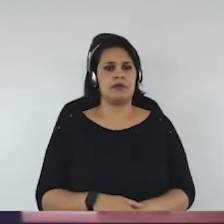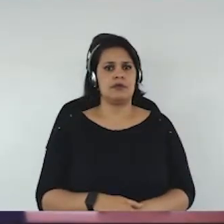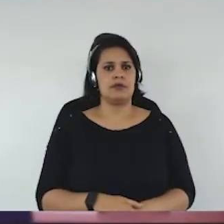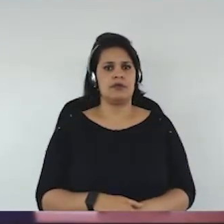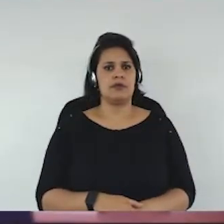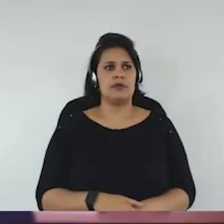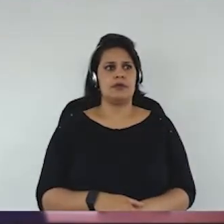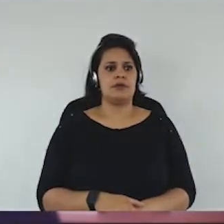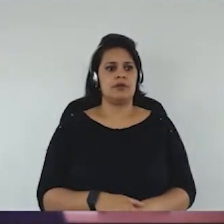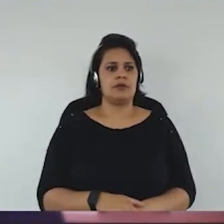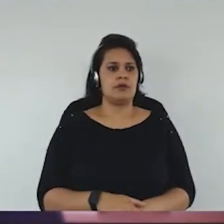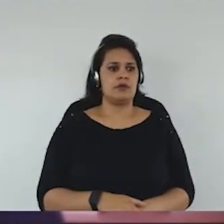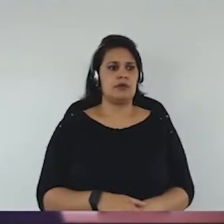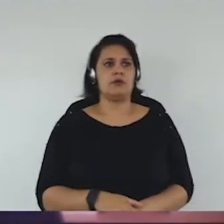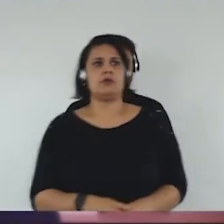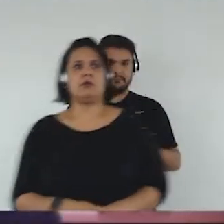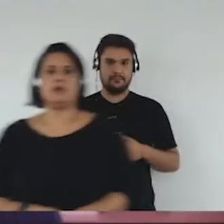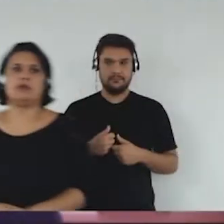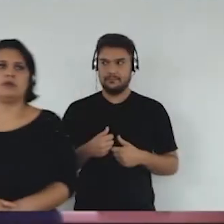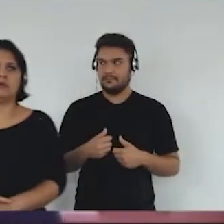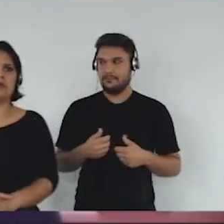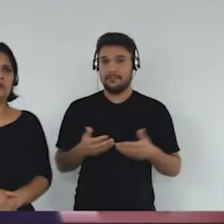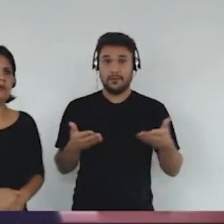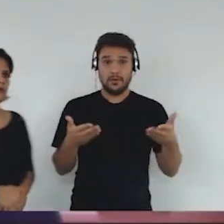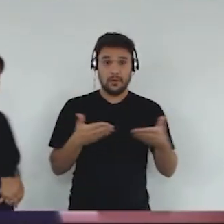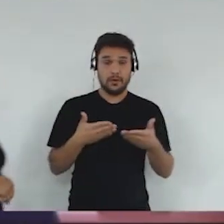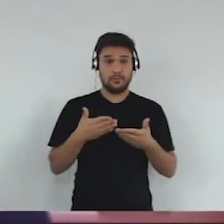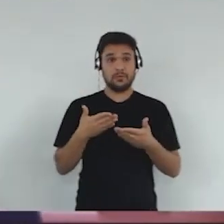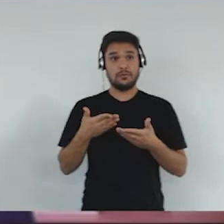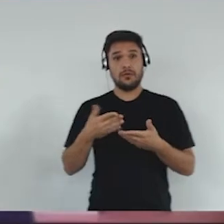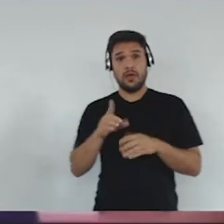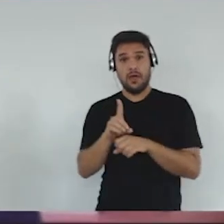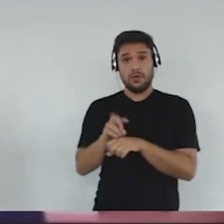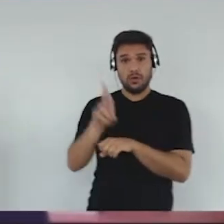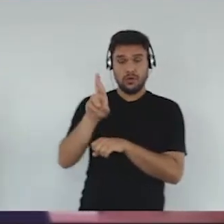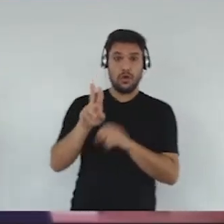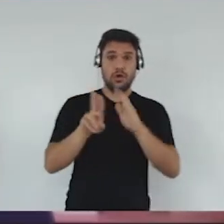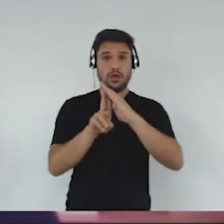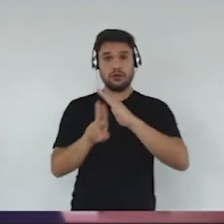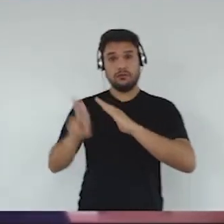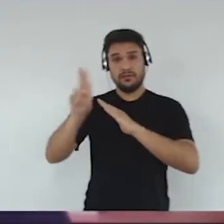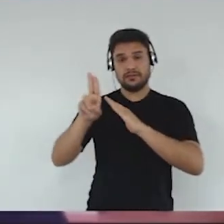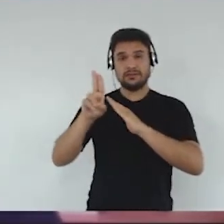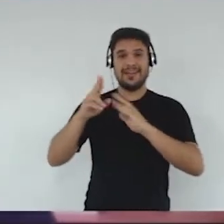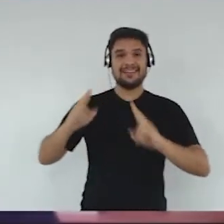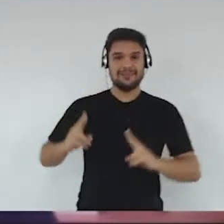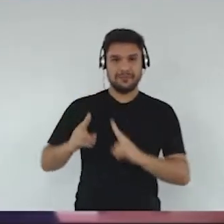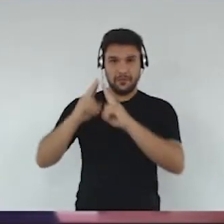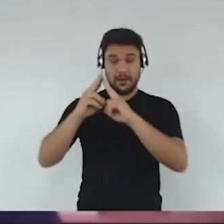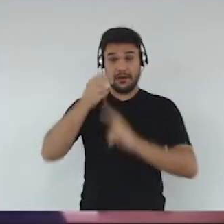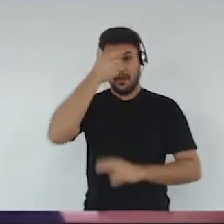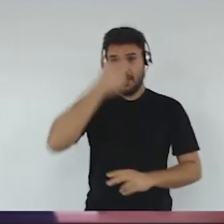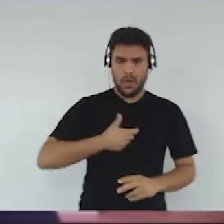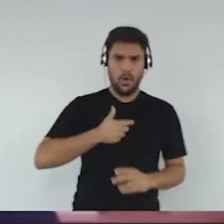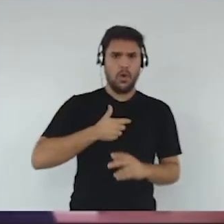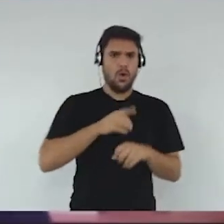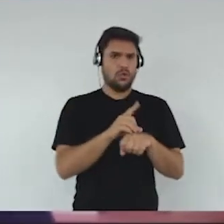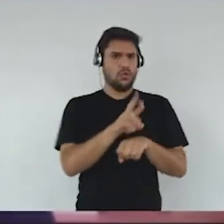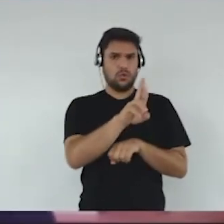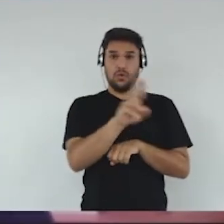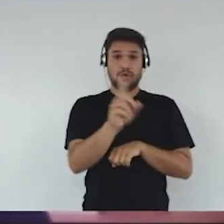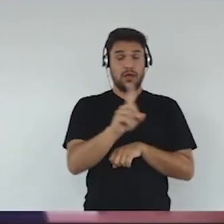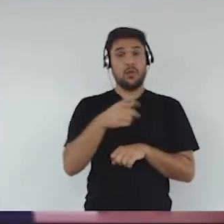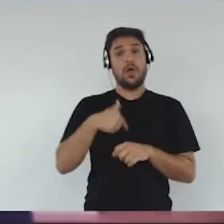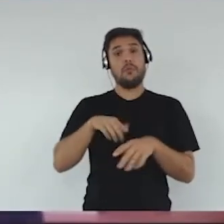carinho específico por mim quando me promoveu a doutor pela Universidade de Paris. E só uma pequena retificação, Joaquim, eu não sou doutor, eu tenho um diploma